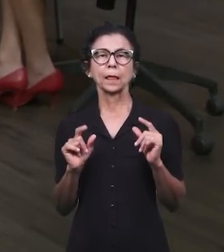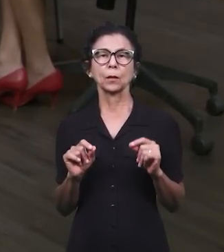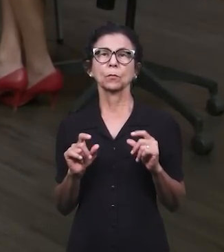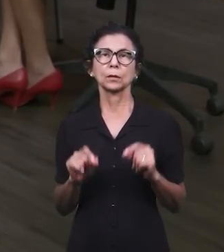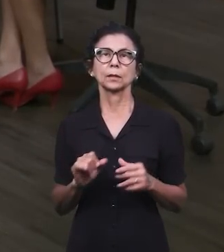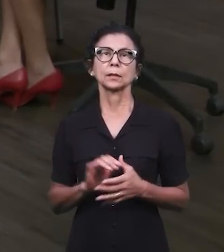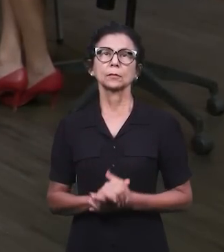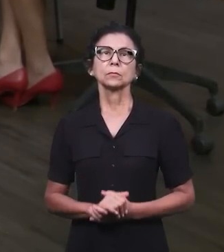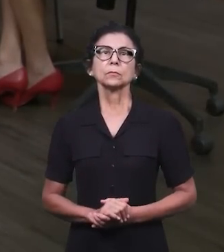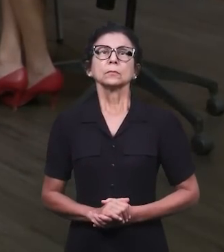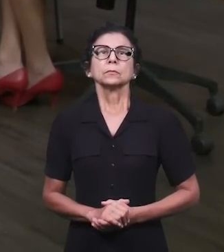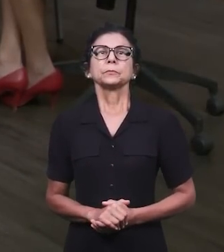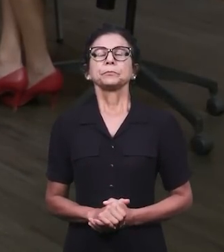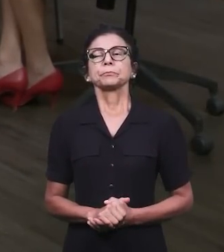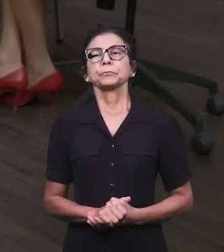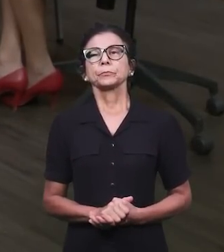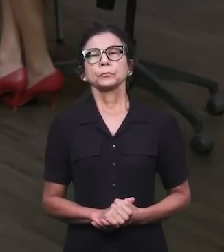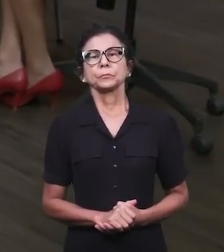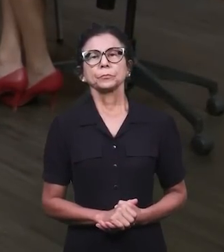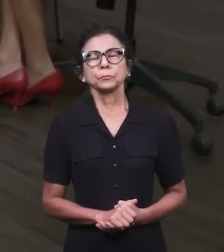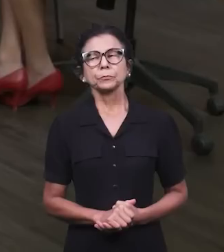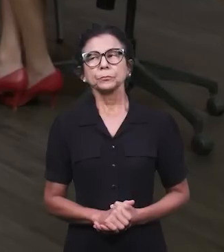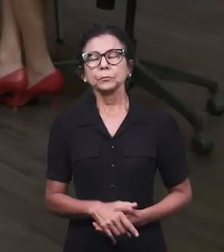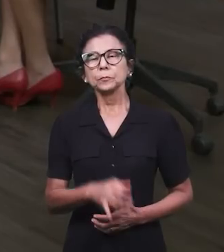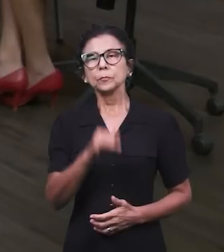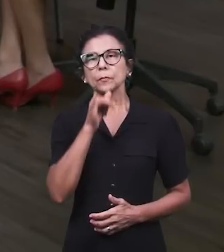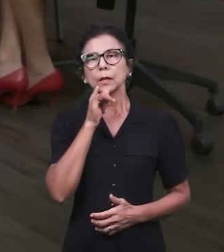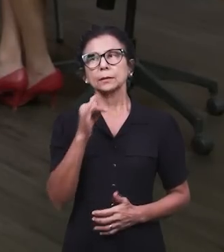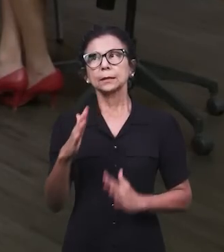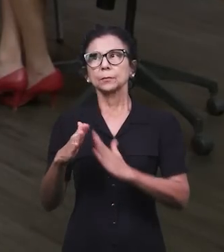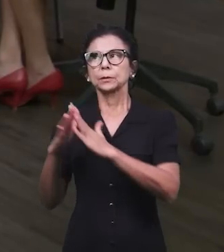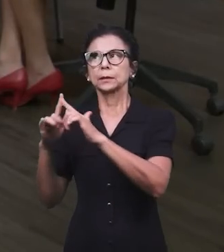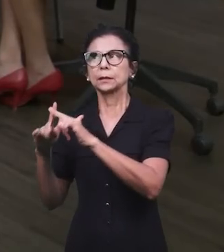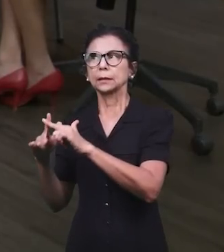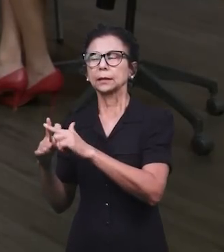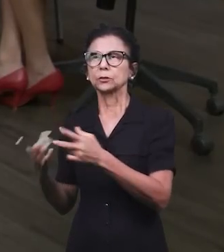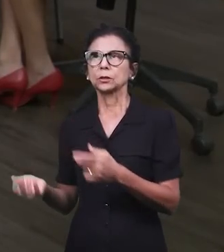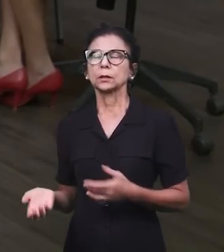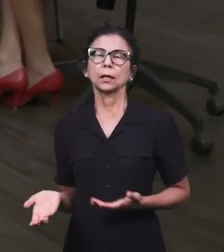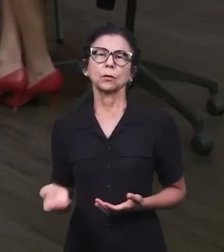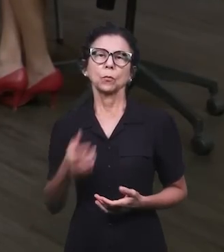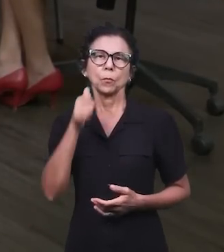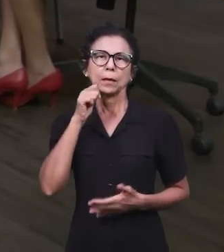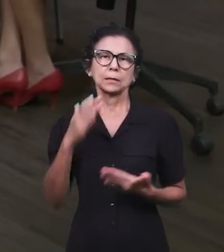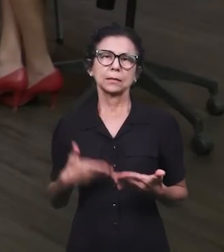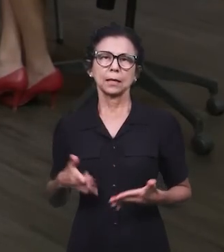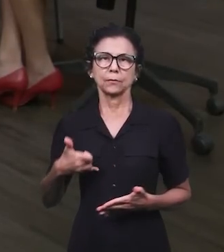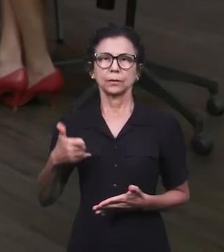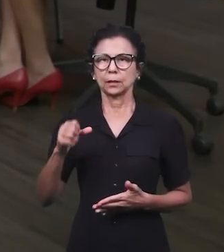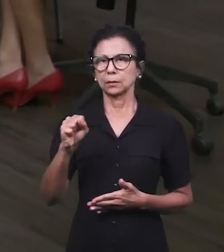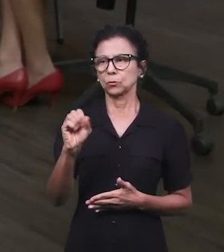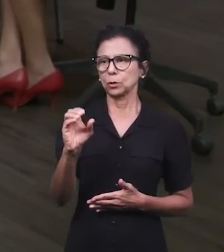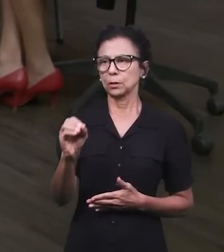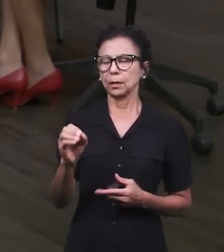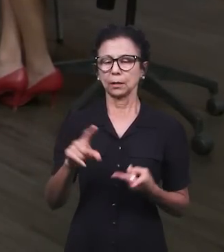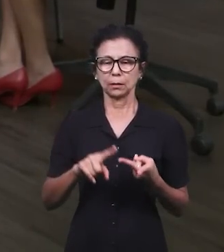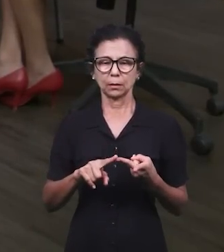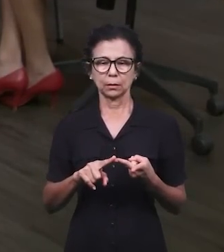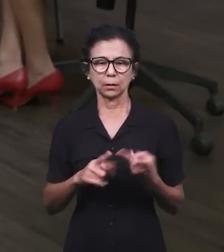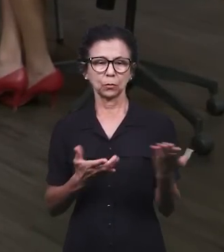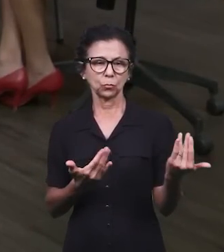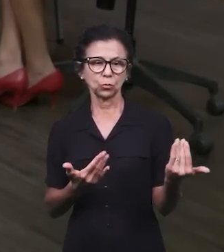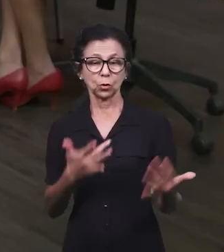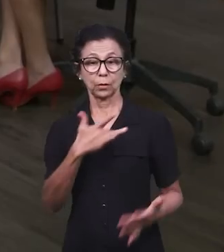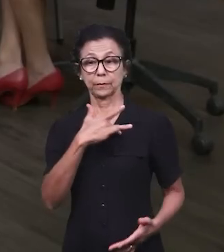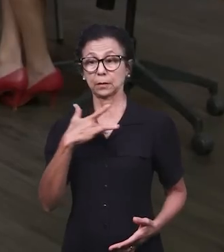você vai ter uma senhora de 80 anos, você vai ter um jovem muito saudável, você vai ter um menino de 16 anos, você vai ter uma pessoa